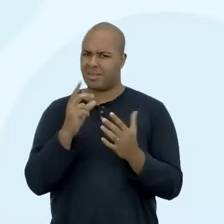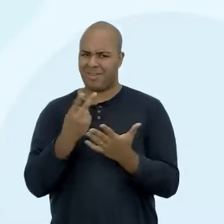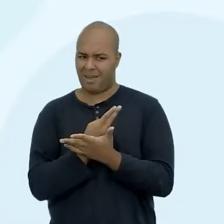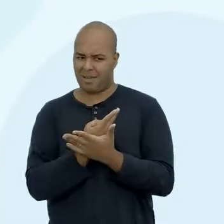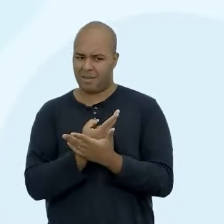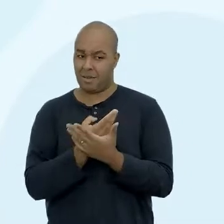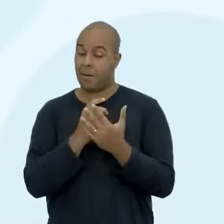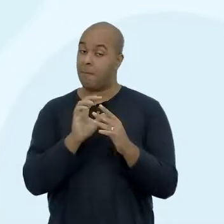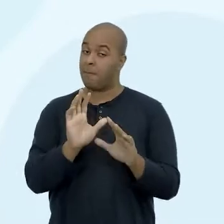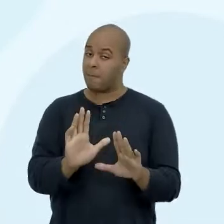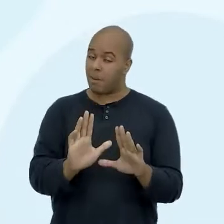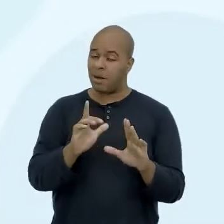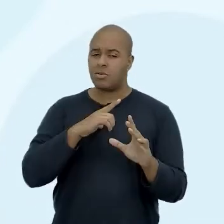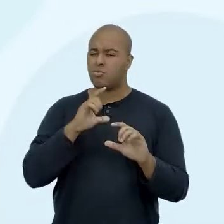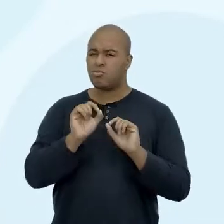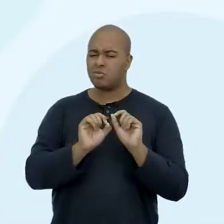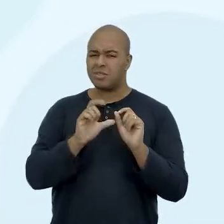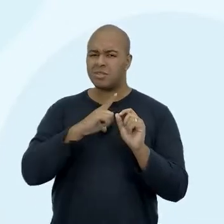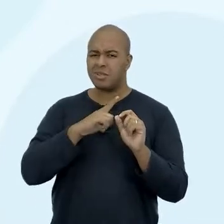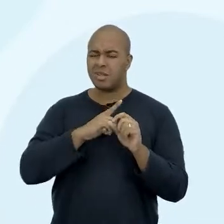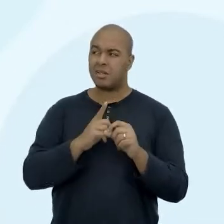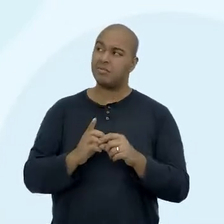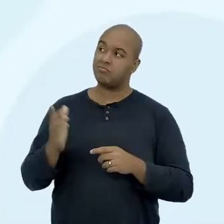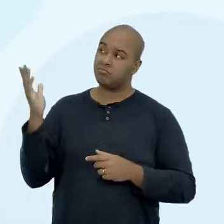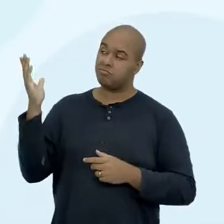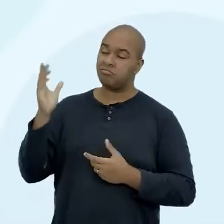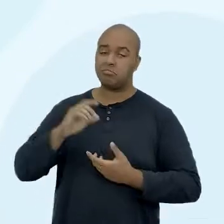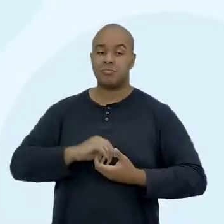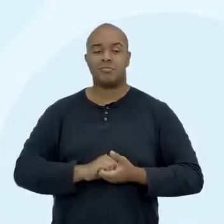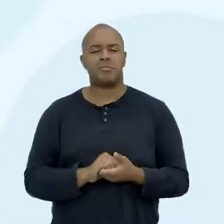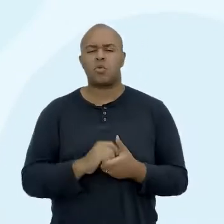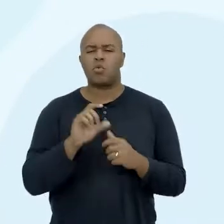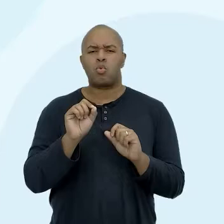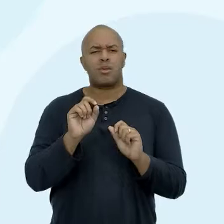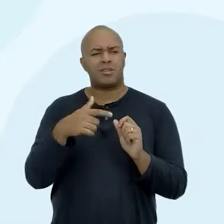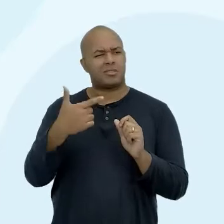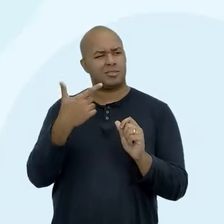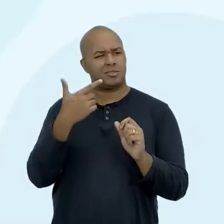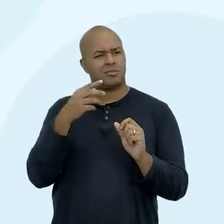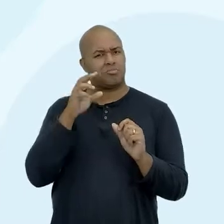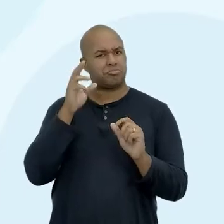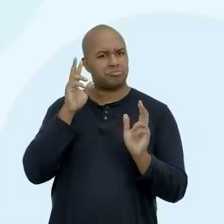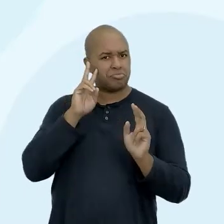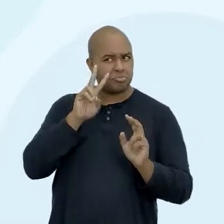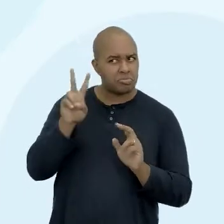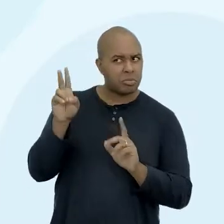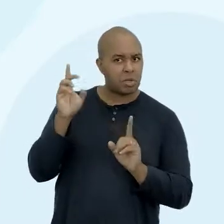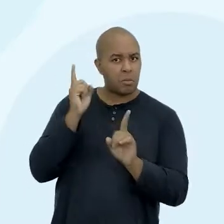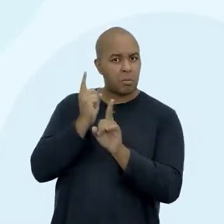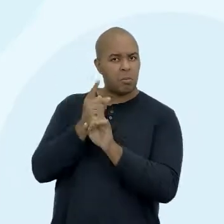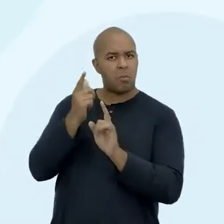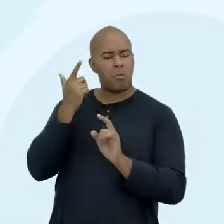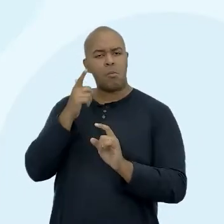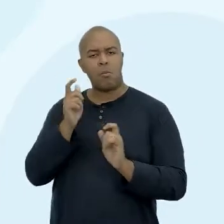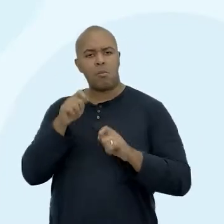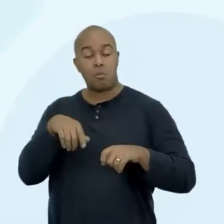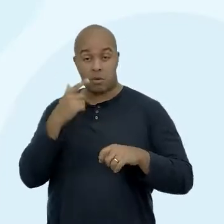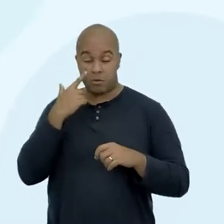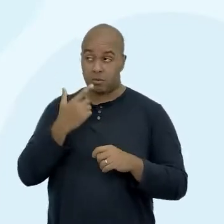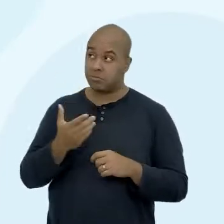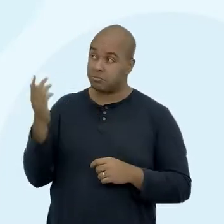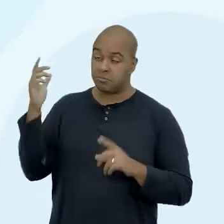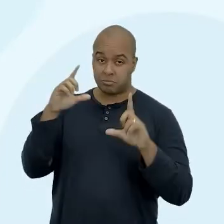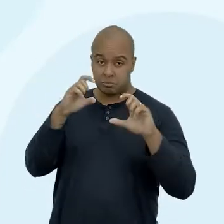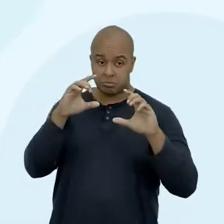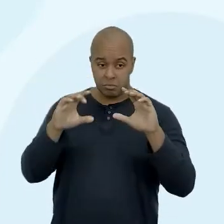aí. O que existe aí, na verdade? O que nós podemos ver e constatar? Observe as